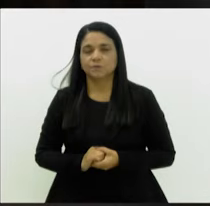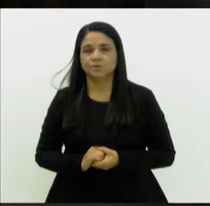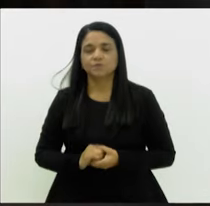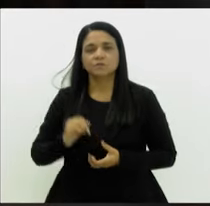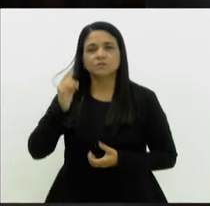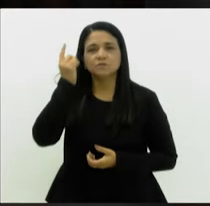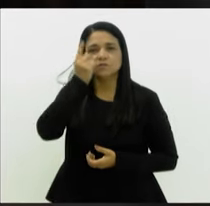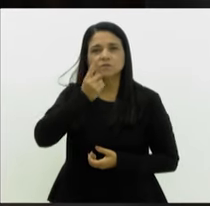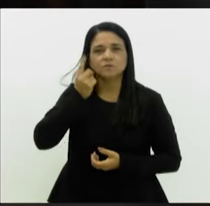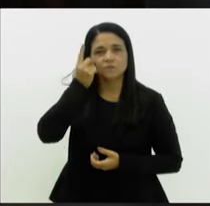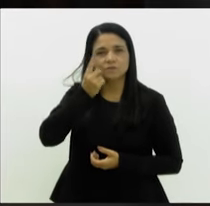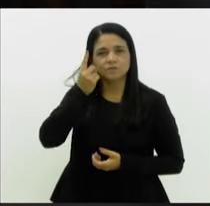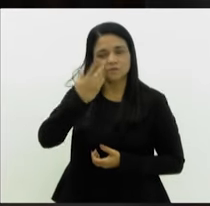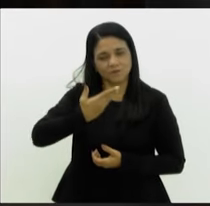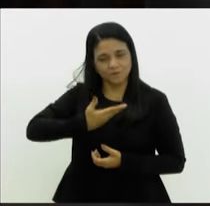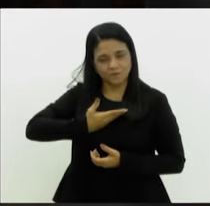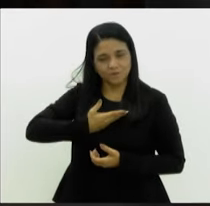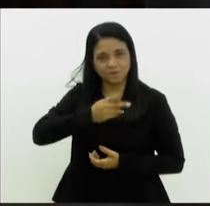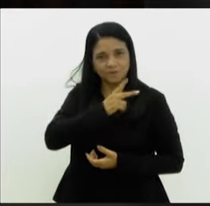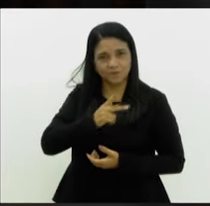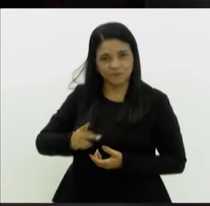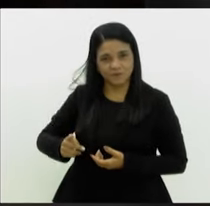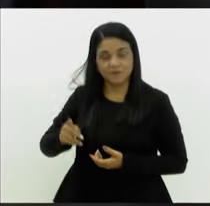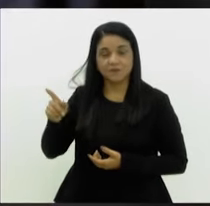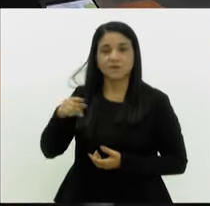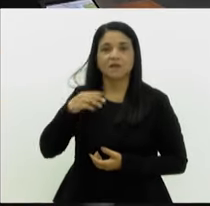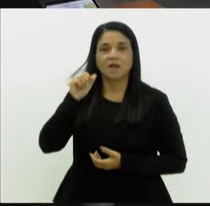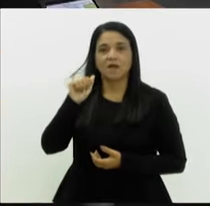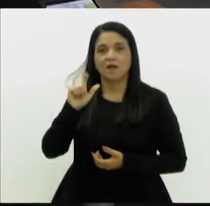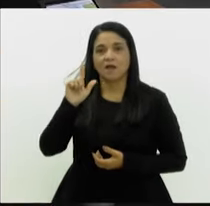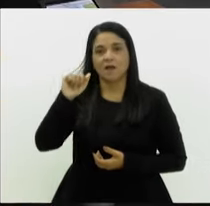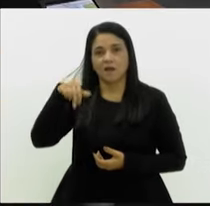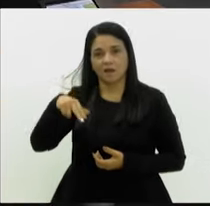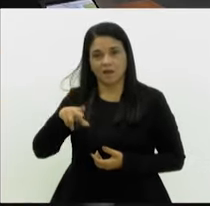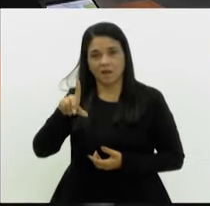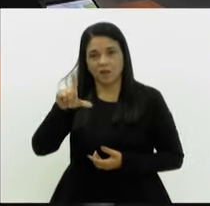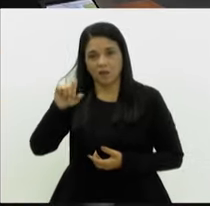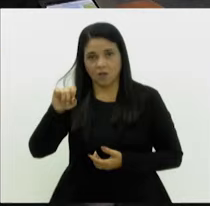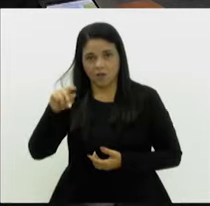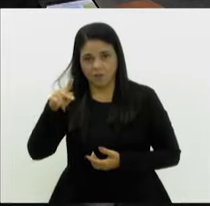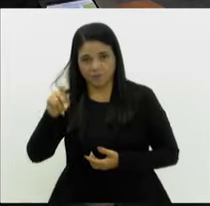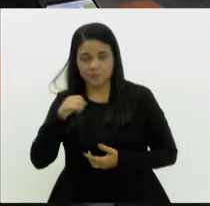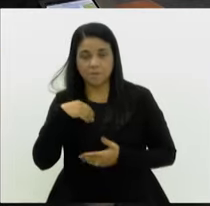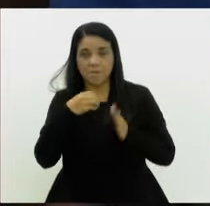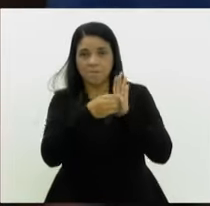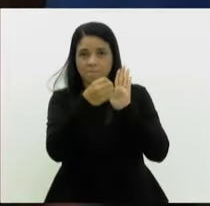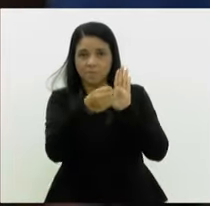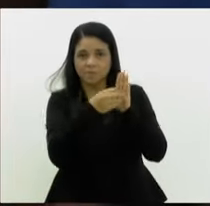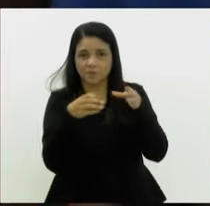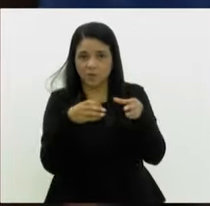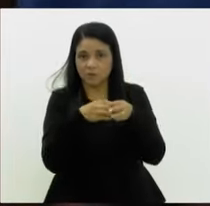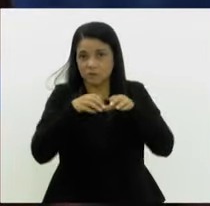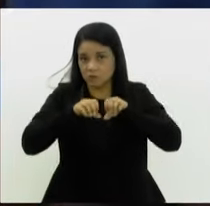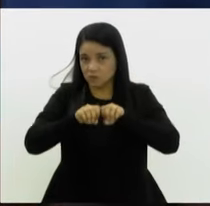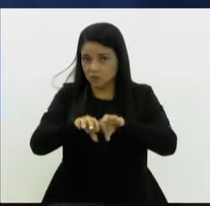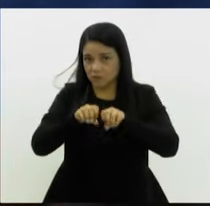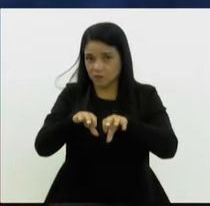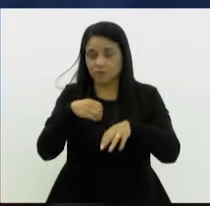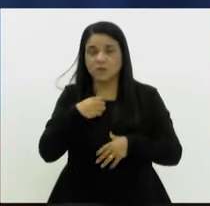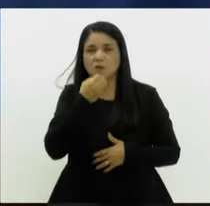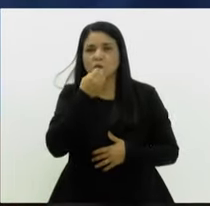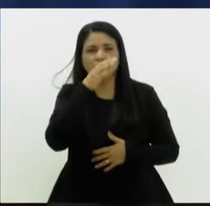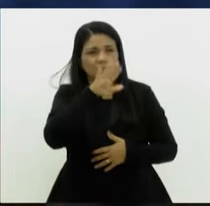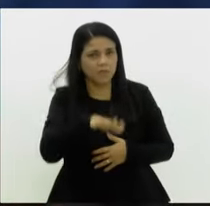Deputado, querido amigo, presidente Alan Lopes, por favor, permitir parecer pela Comissão de Educação. Boa tarde, presidente.